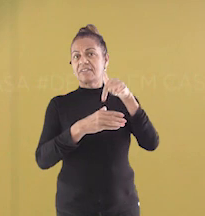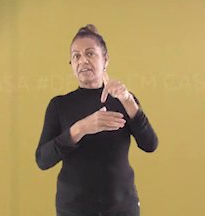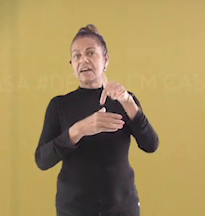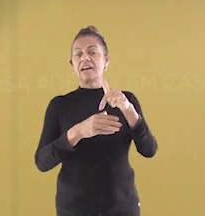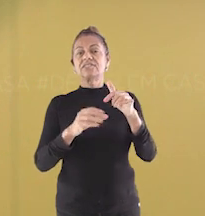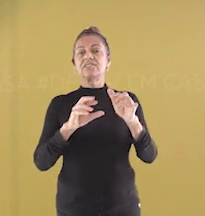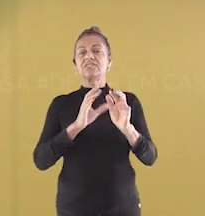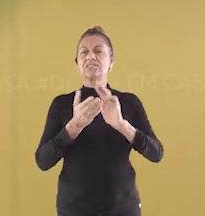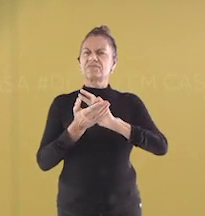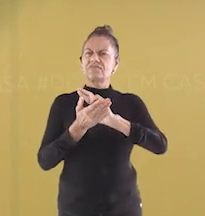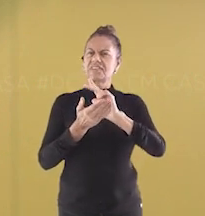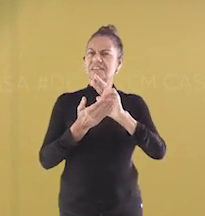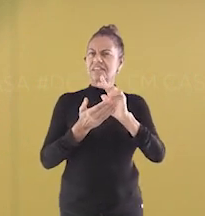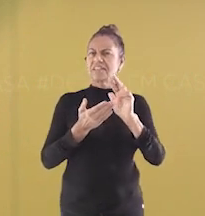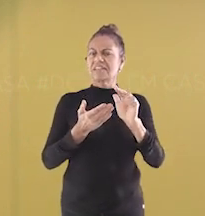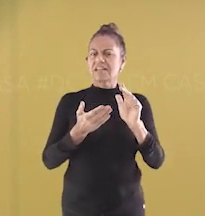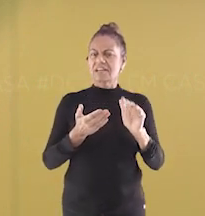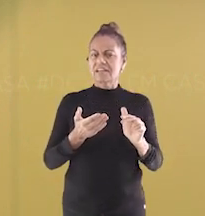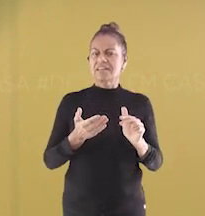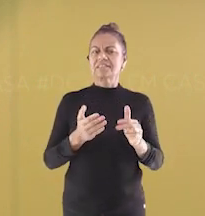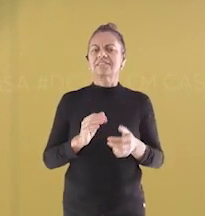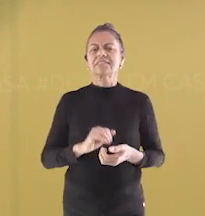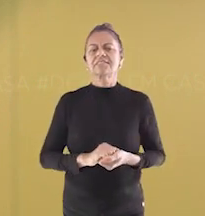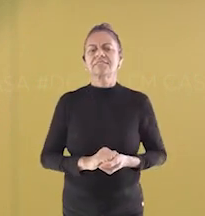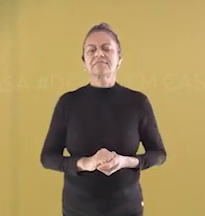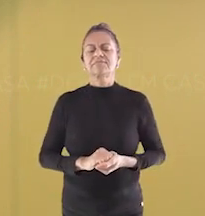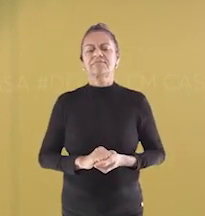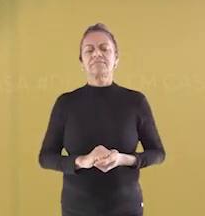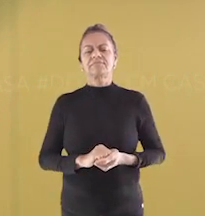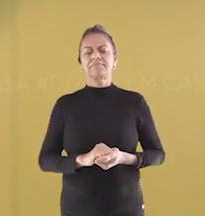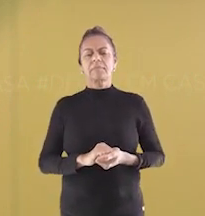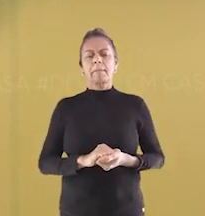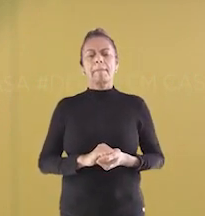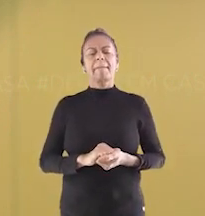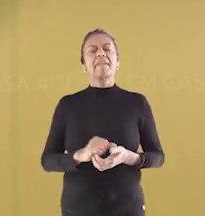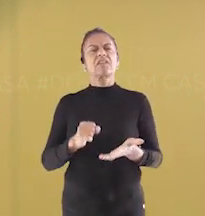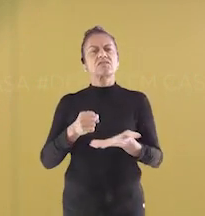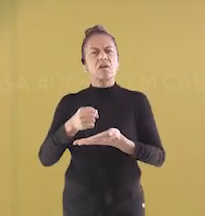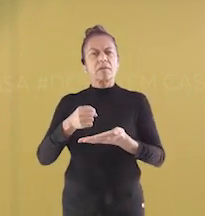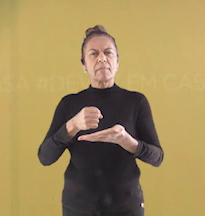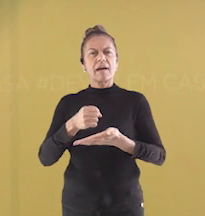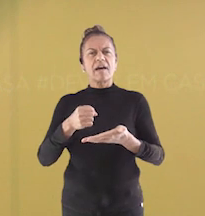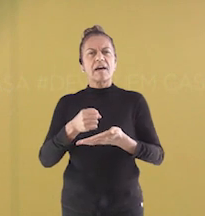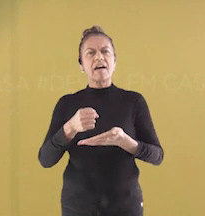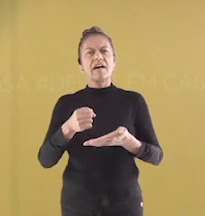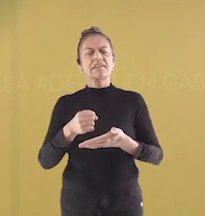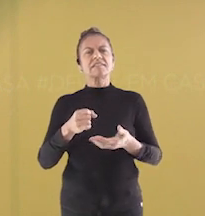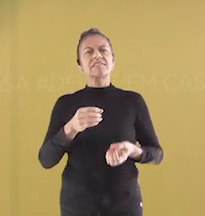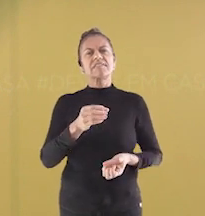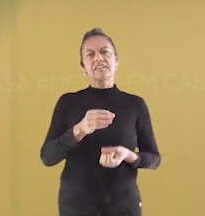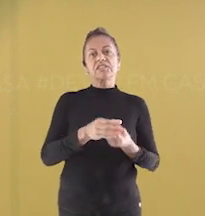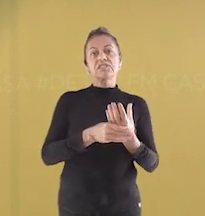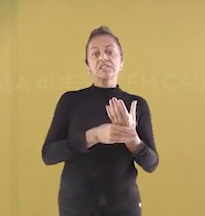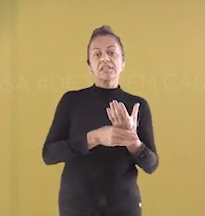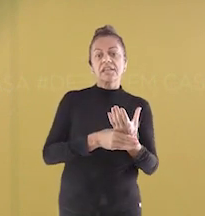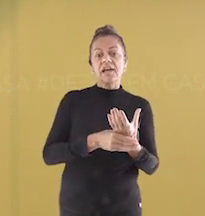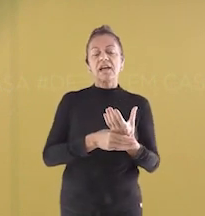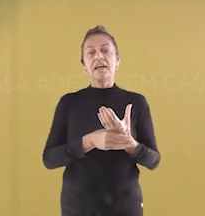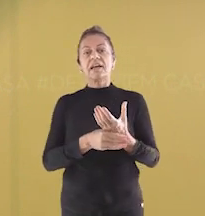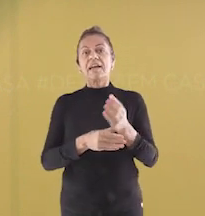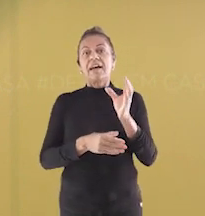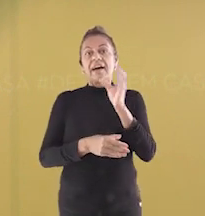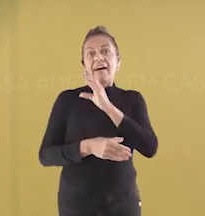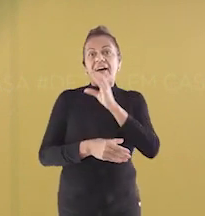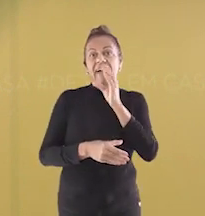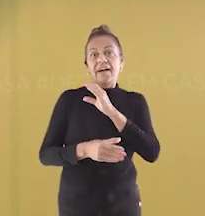são diferentes do motivo pelo qual a lava do nosso modelo vai ser expulsa do vulcão. Ácido e base,